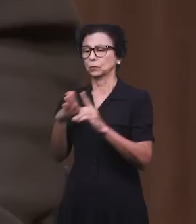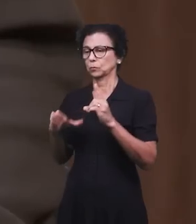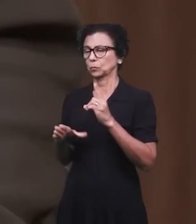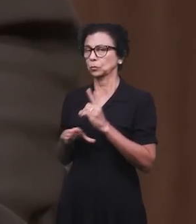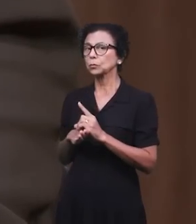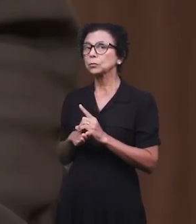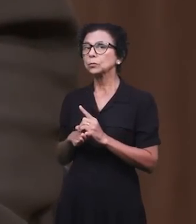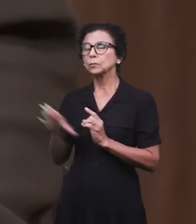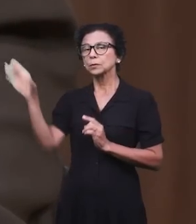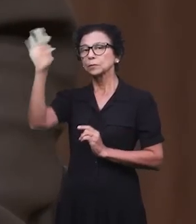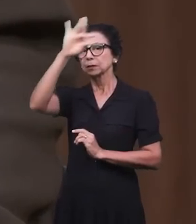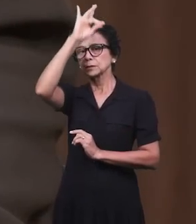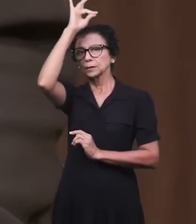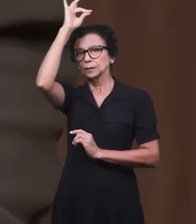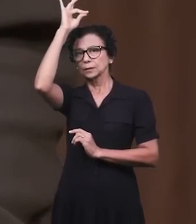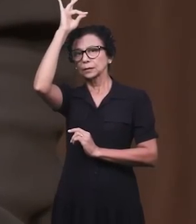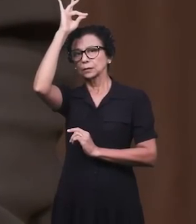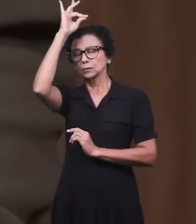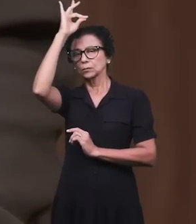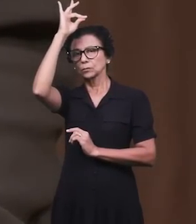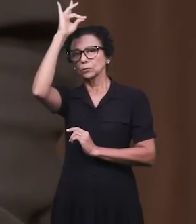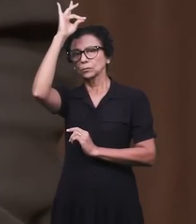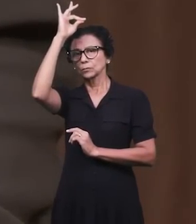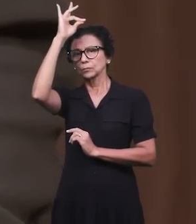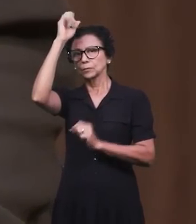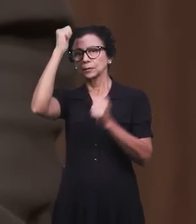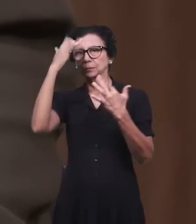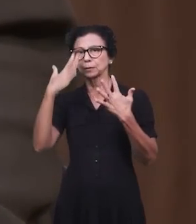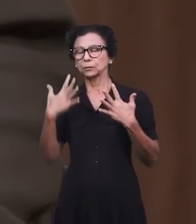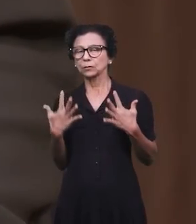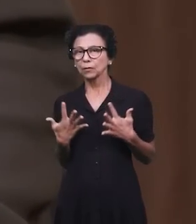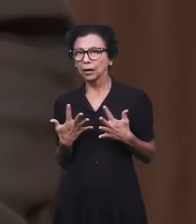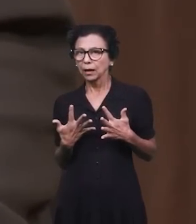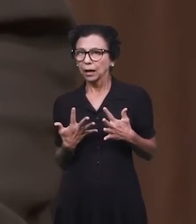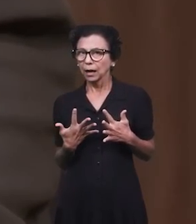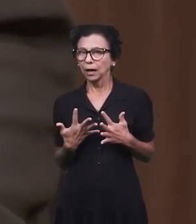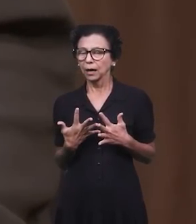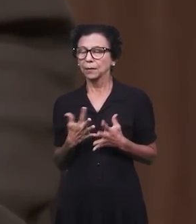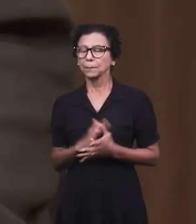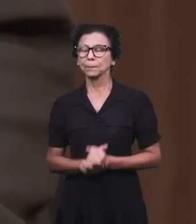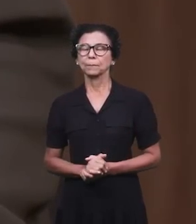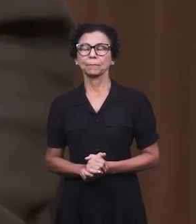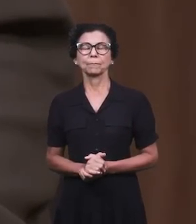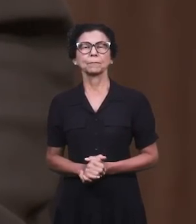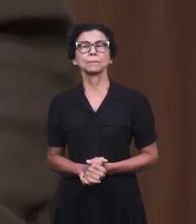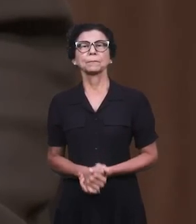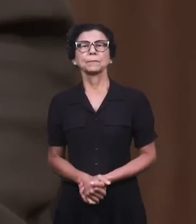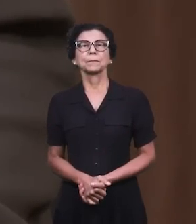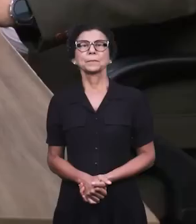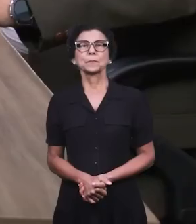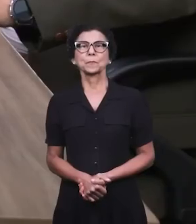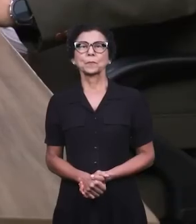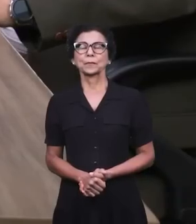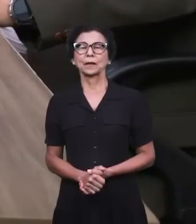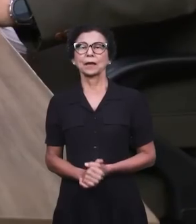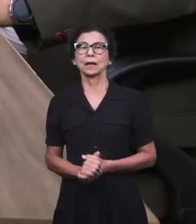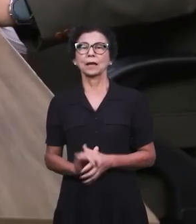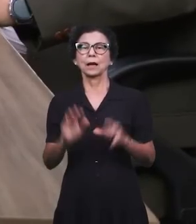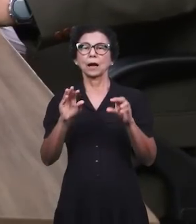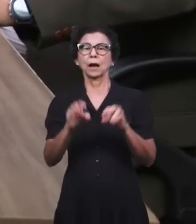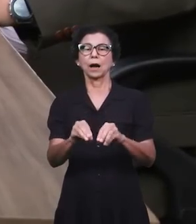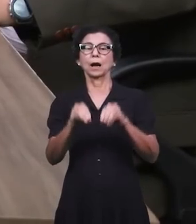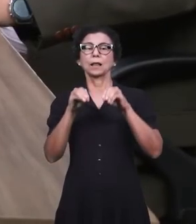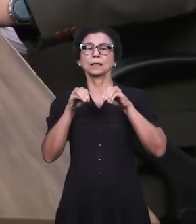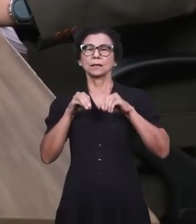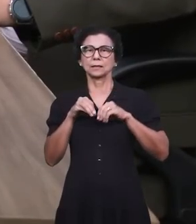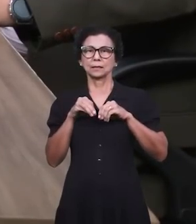Santo esteja sobre a minha vida e essa manutenção esteja em dia na minha vida espiritual. Você já se antecipa, né? Você já se antecipa. Isso